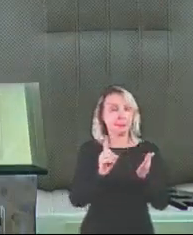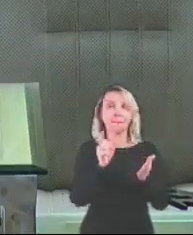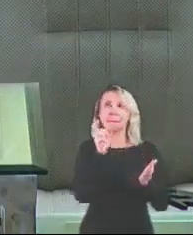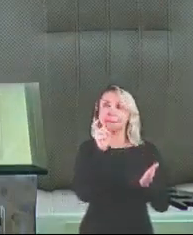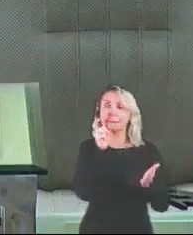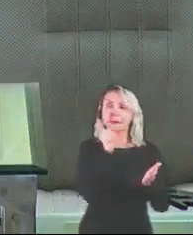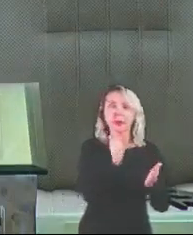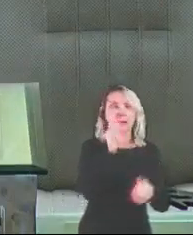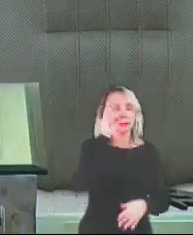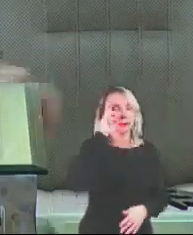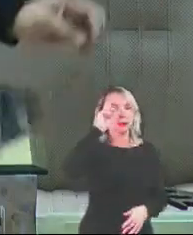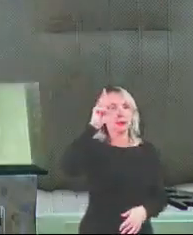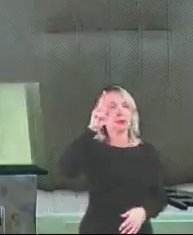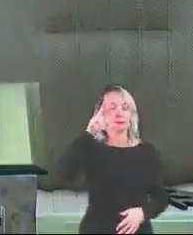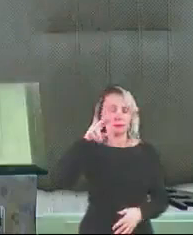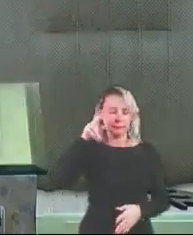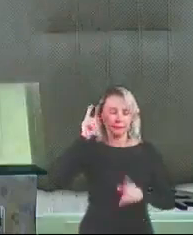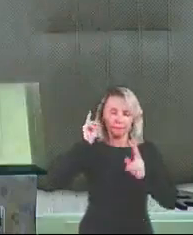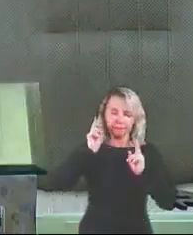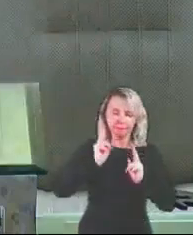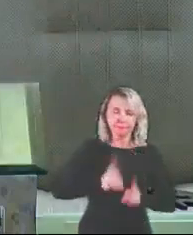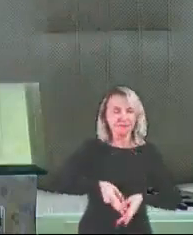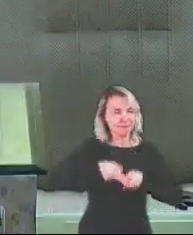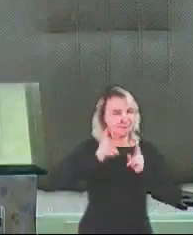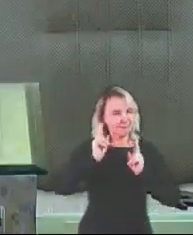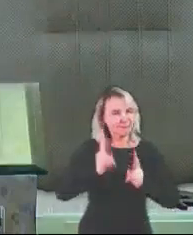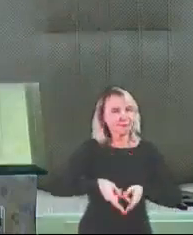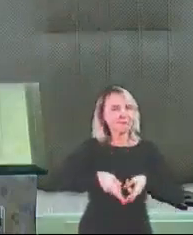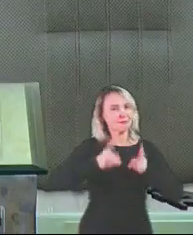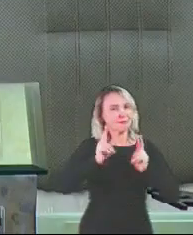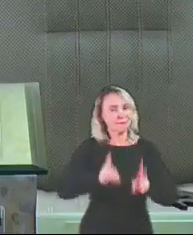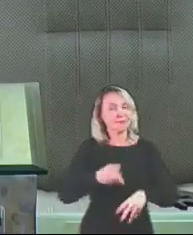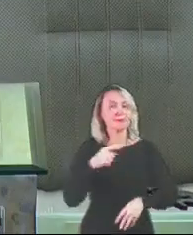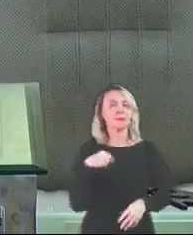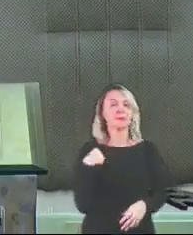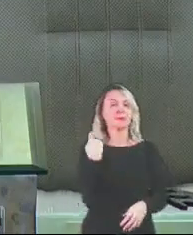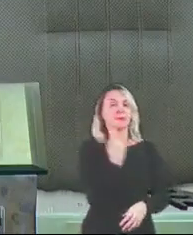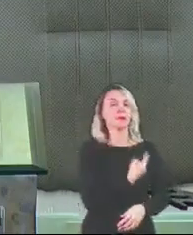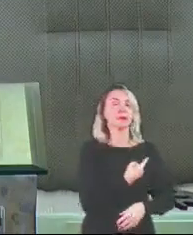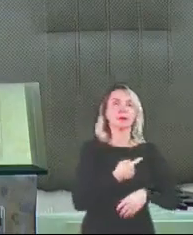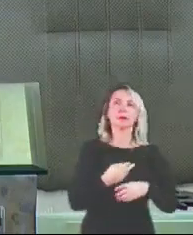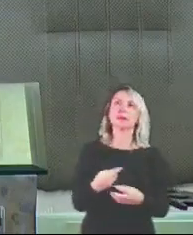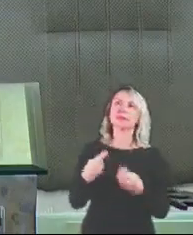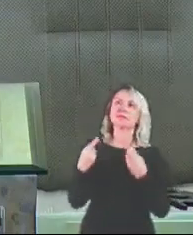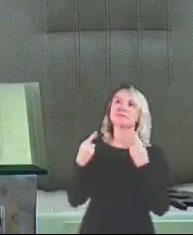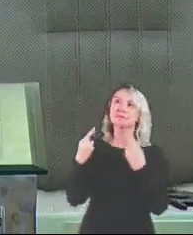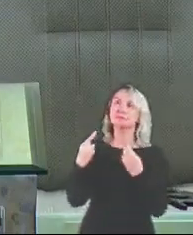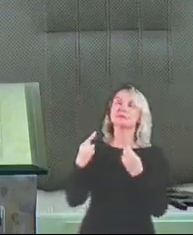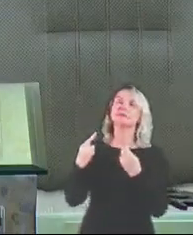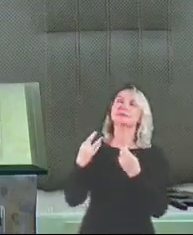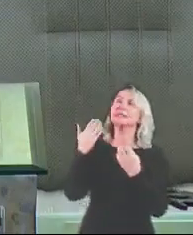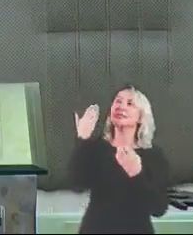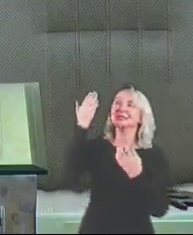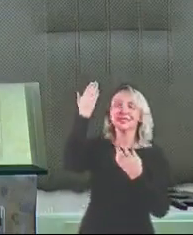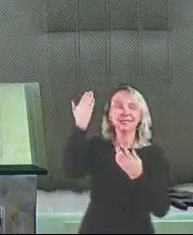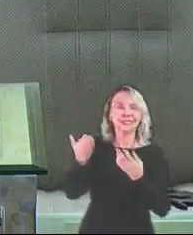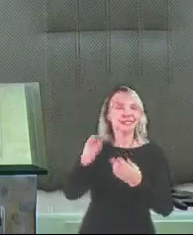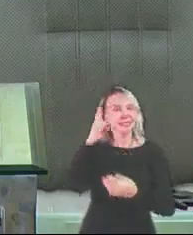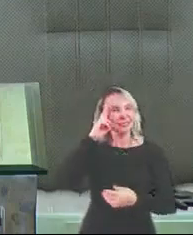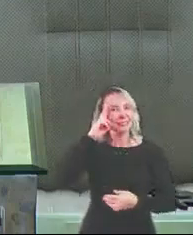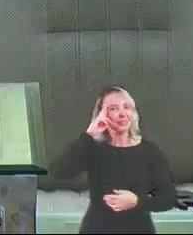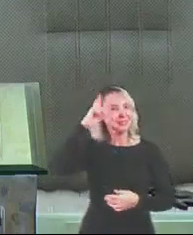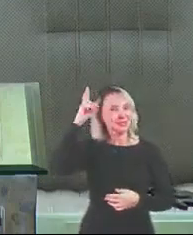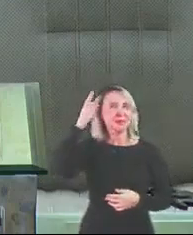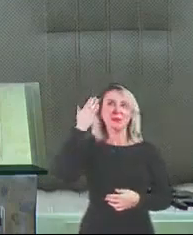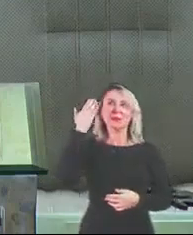permanece para sempre. A nossa esperança ainda está de pé, a nossa alegria está no Senhor, a